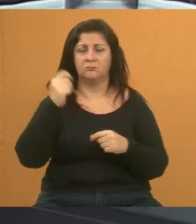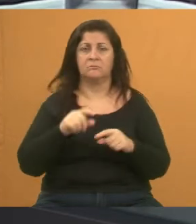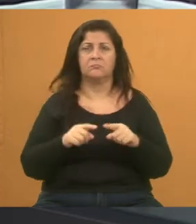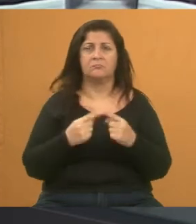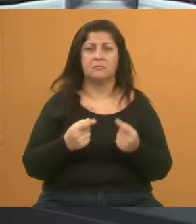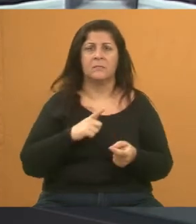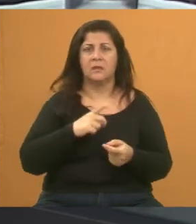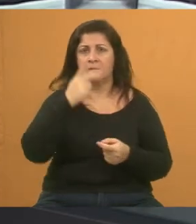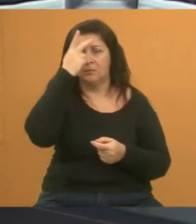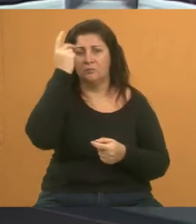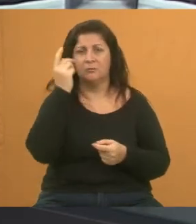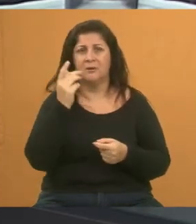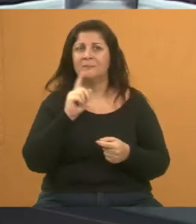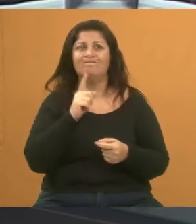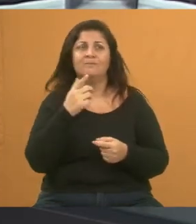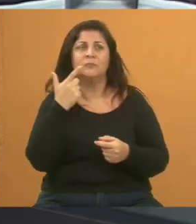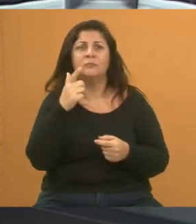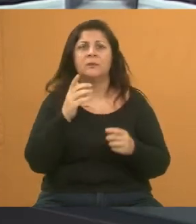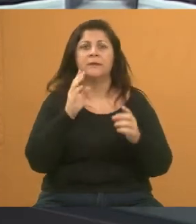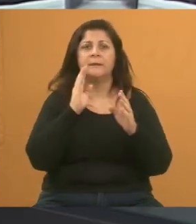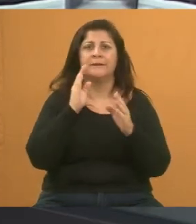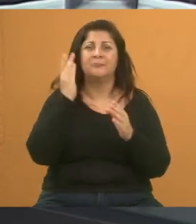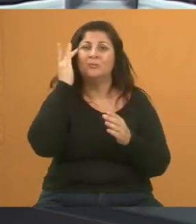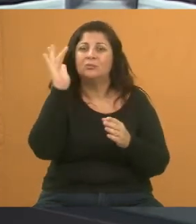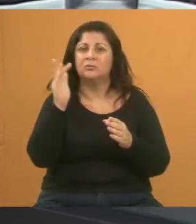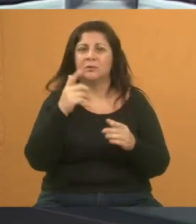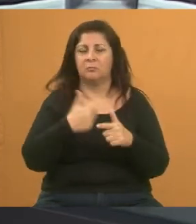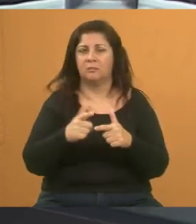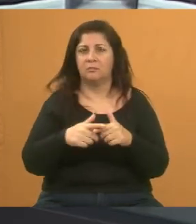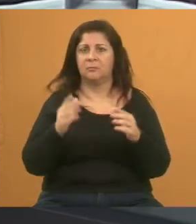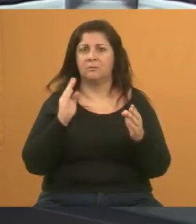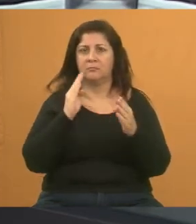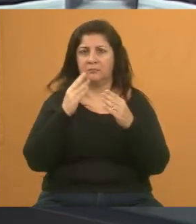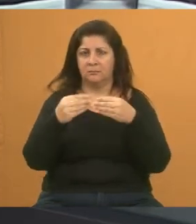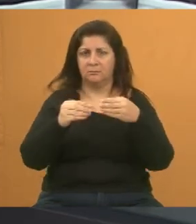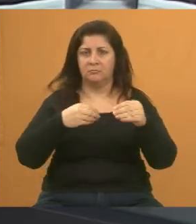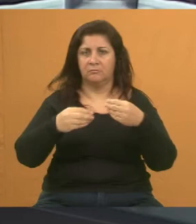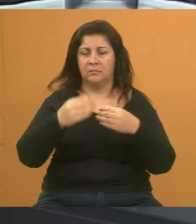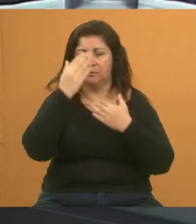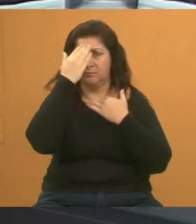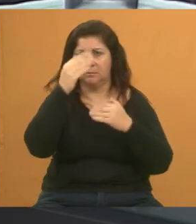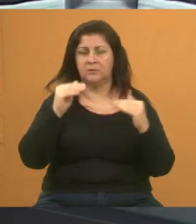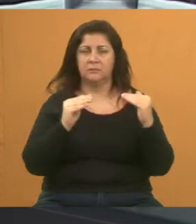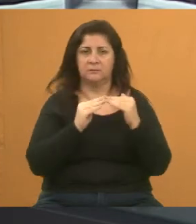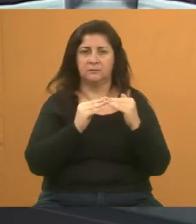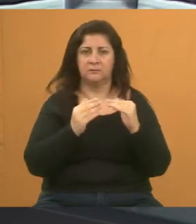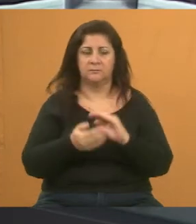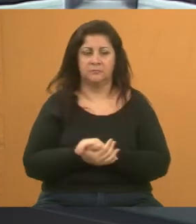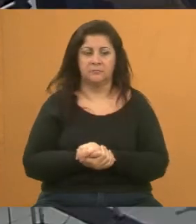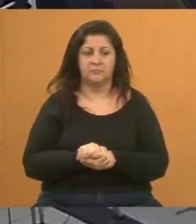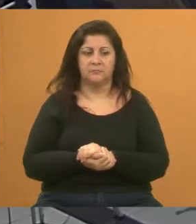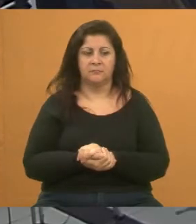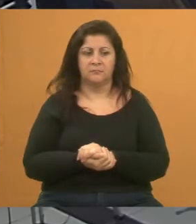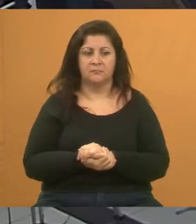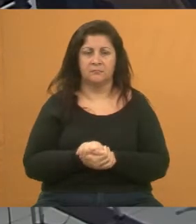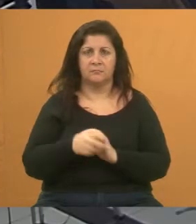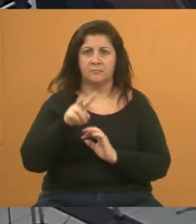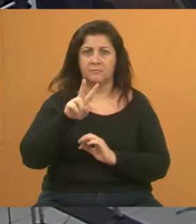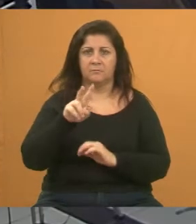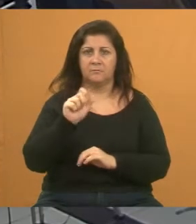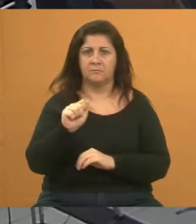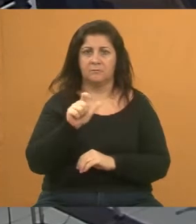alguns não têm acesso realmente ao problema do plástico. Então eu agradeço e meu voto é favorável. Como vota vereador